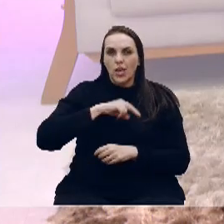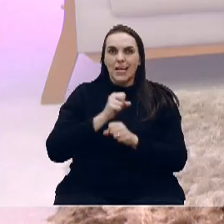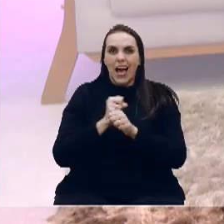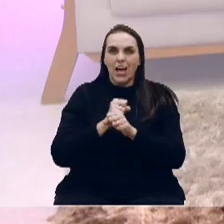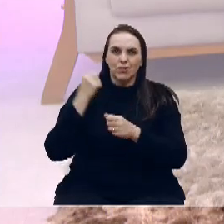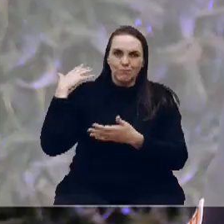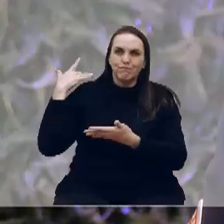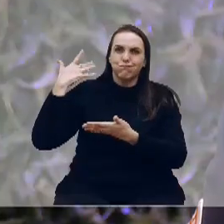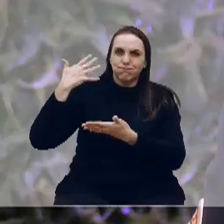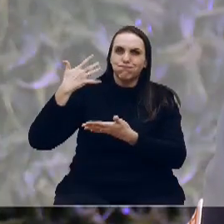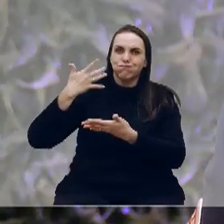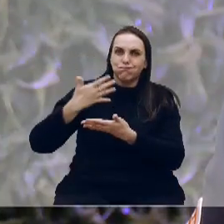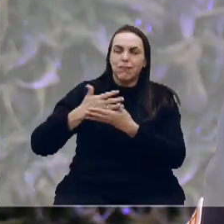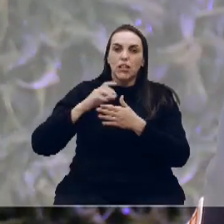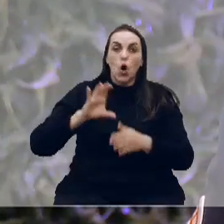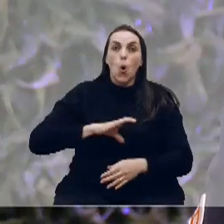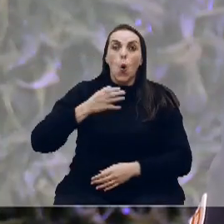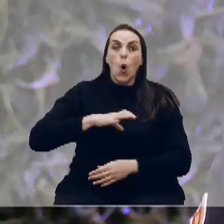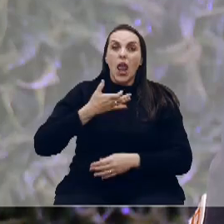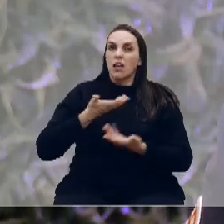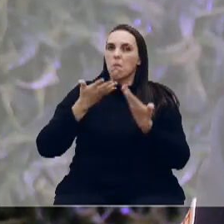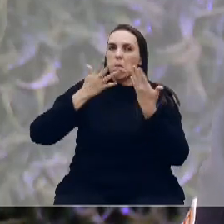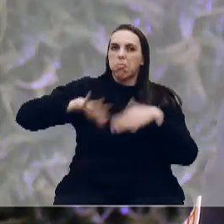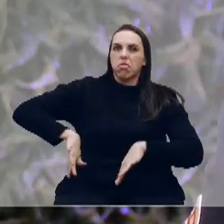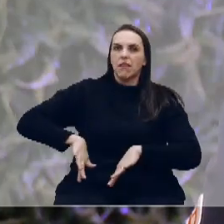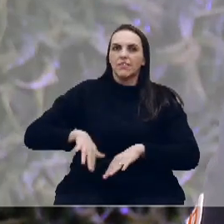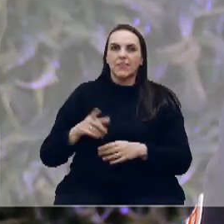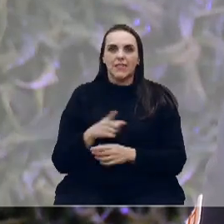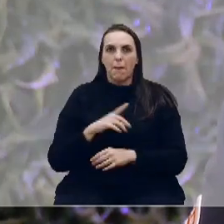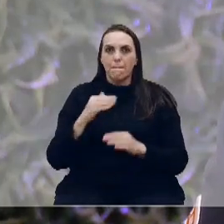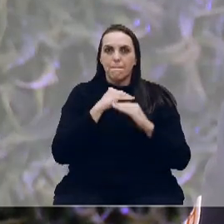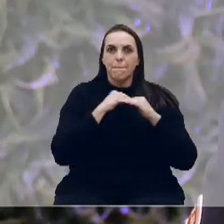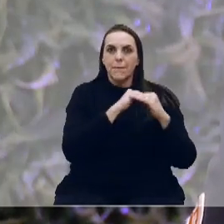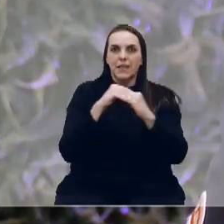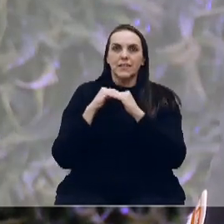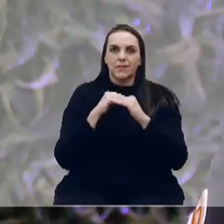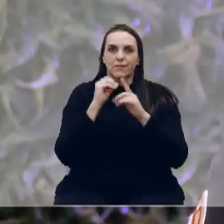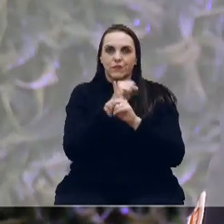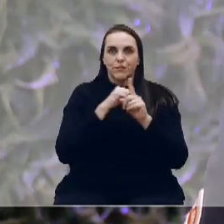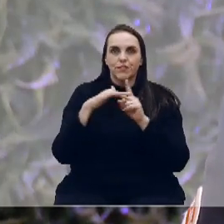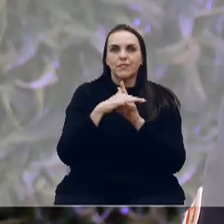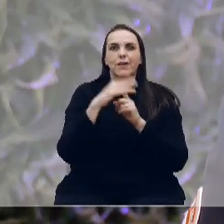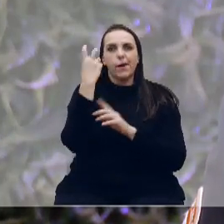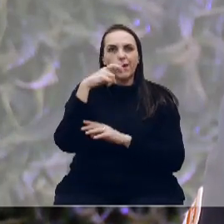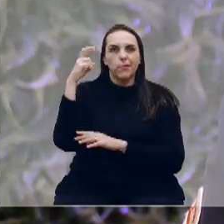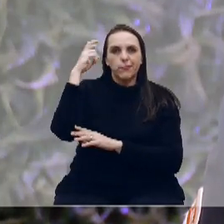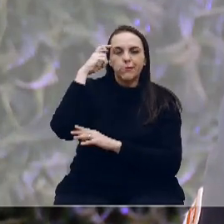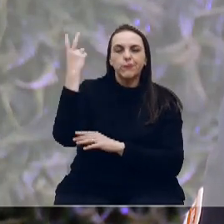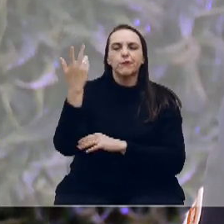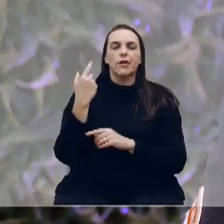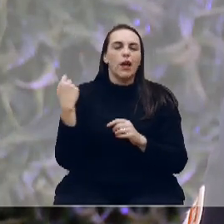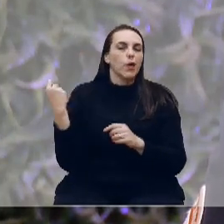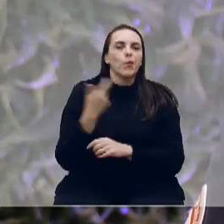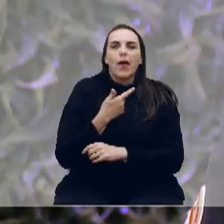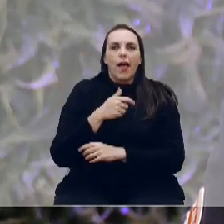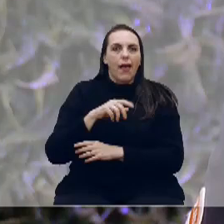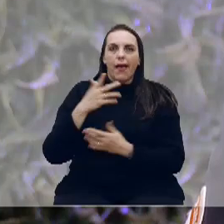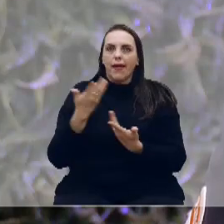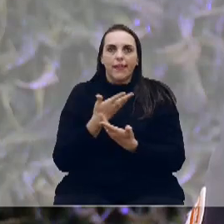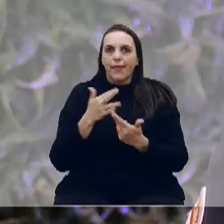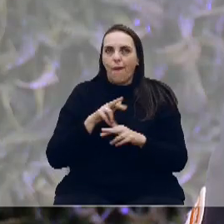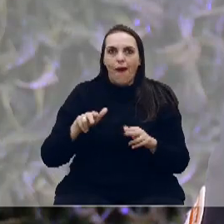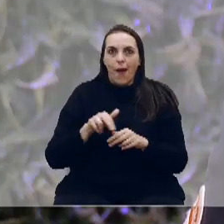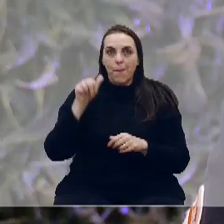tão desencorajadas pelo nosso padrão social, pela nossa cultura, de que nem mesmo